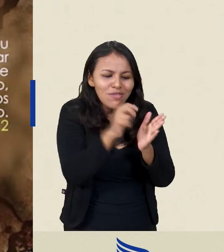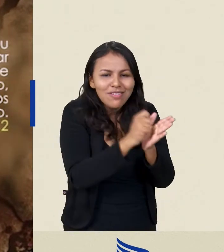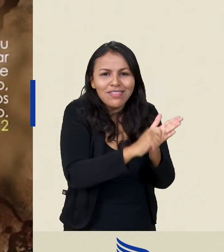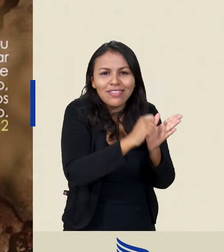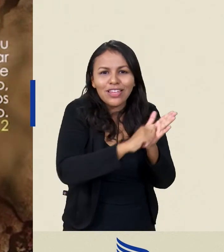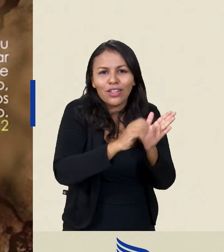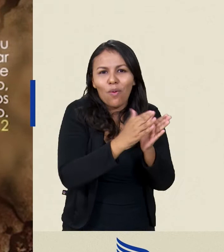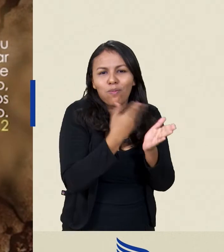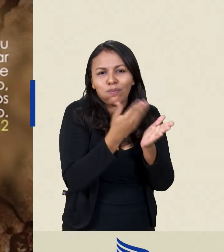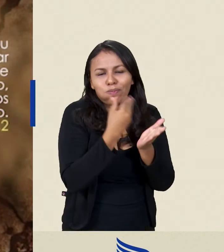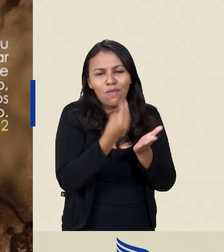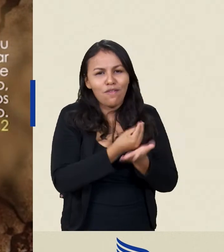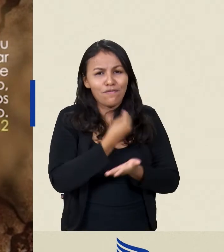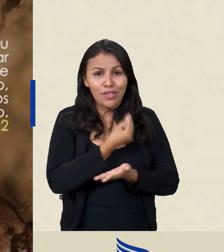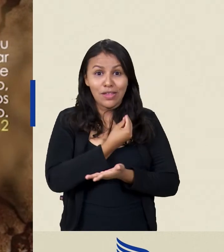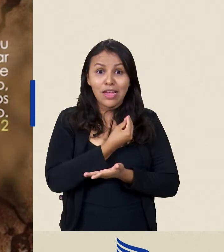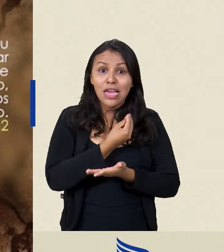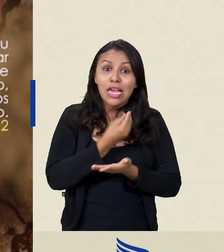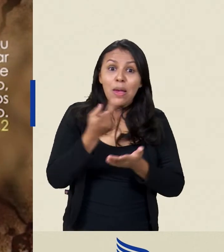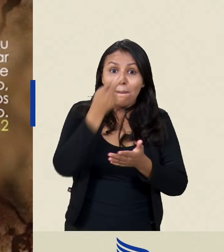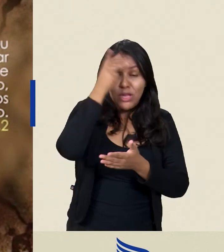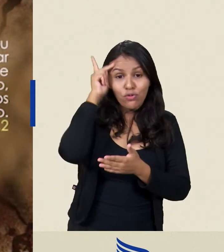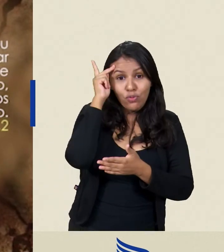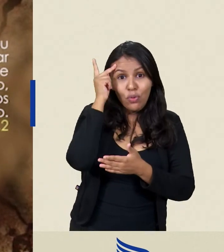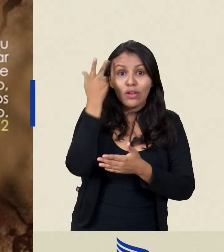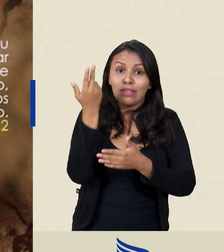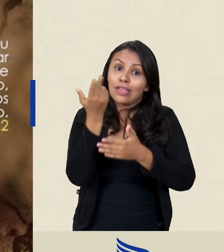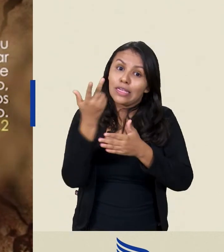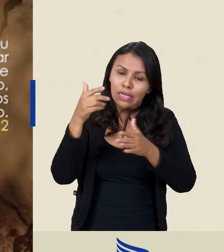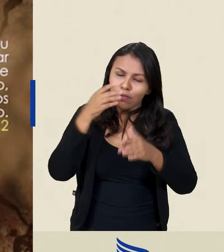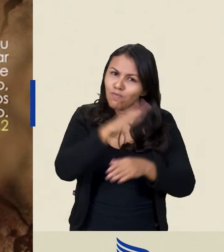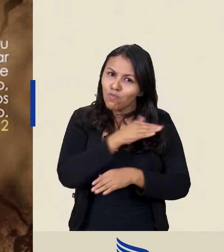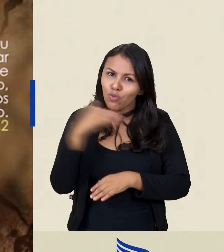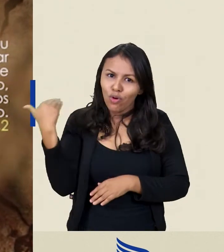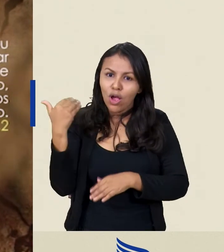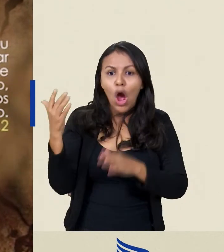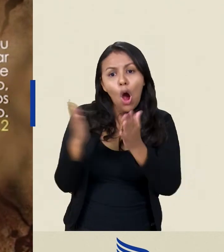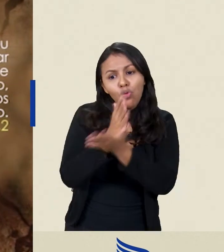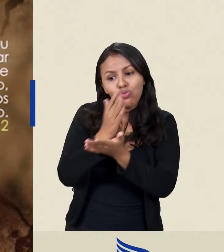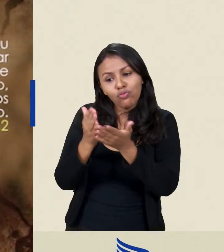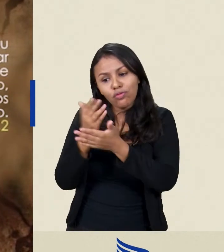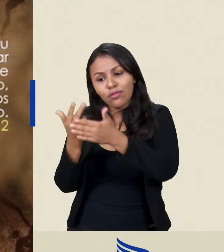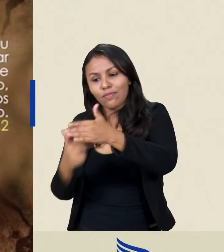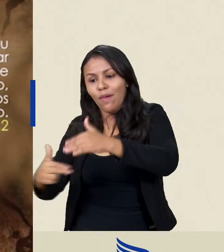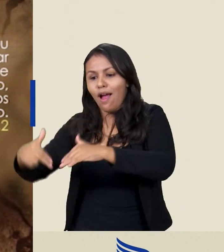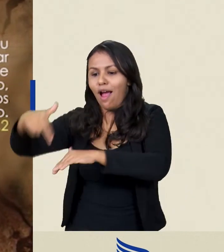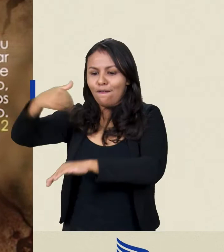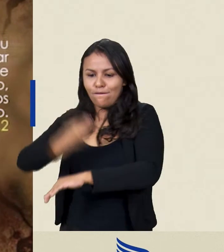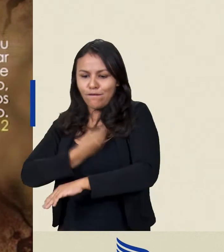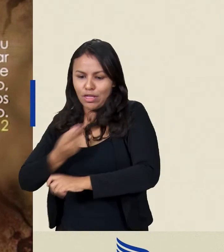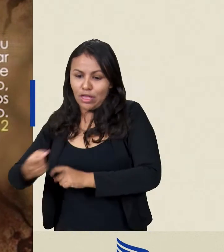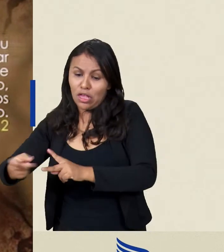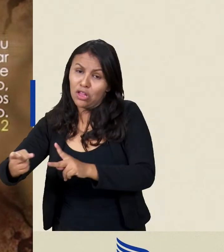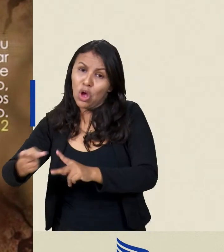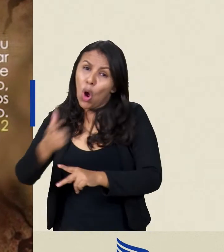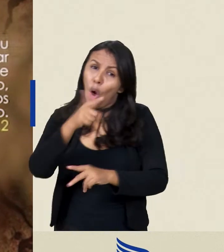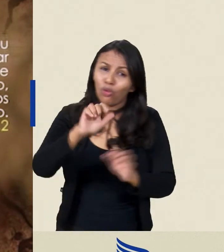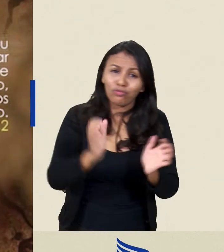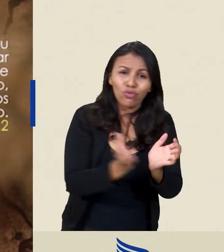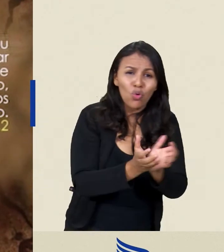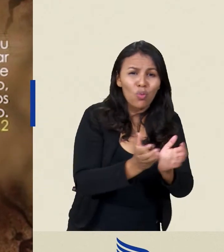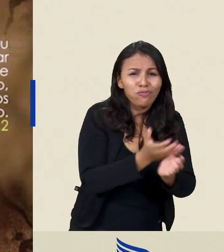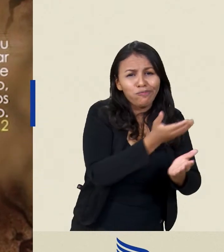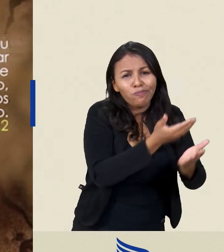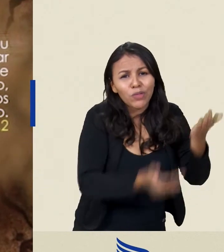dormem no pó da terra ressuscitarão, uns para a vida eterna e outros para a vergonha e desprezo eterno.